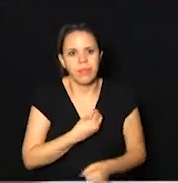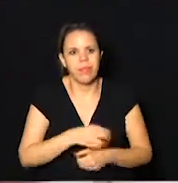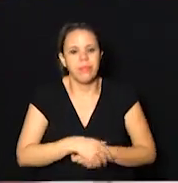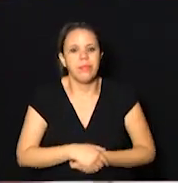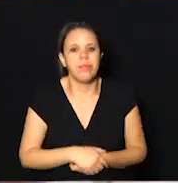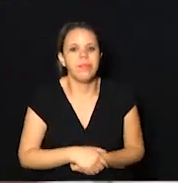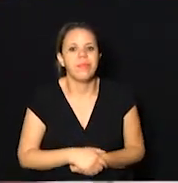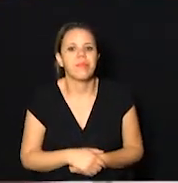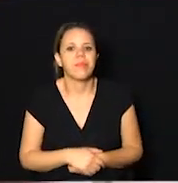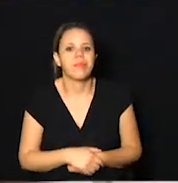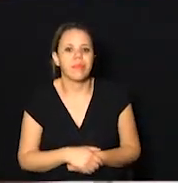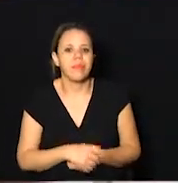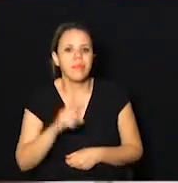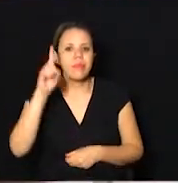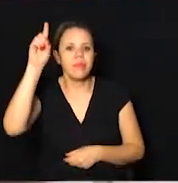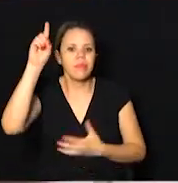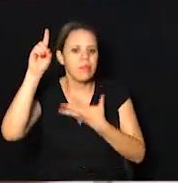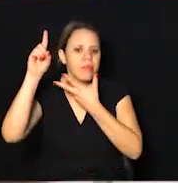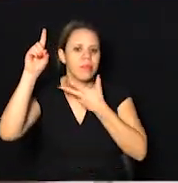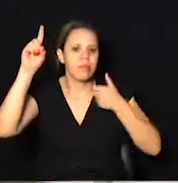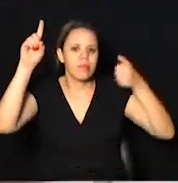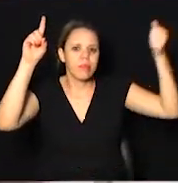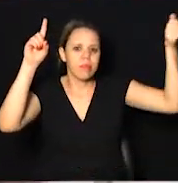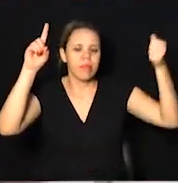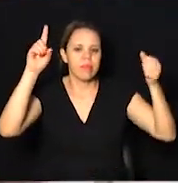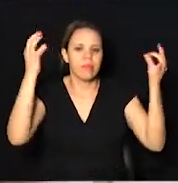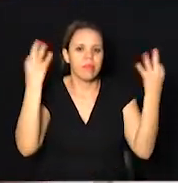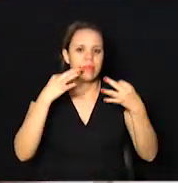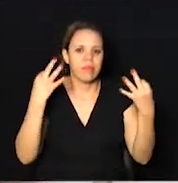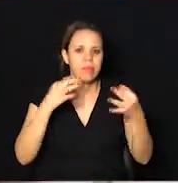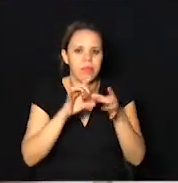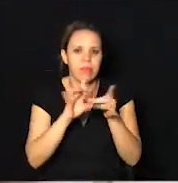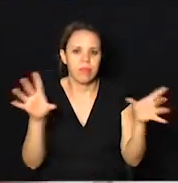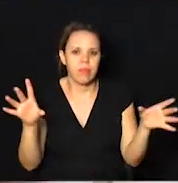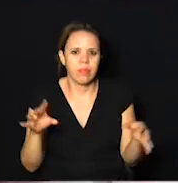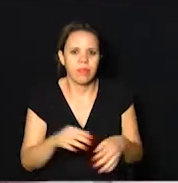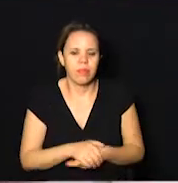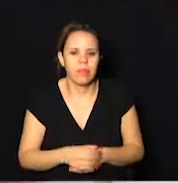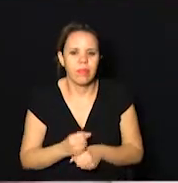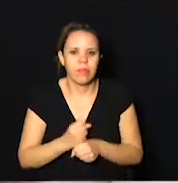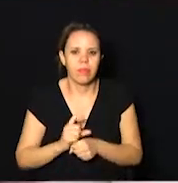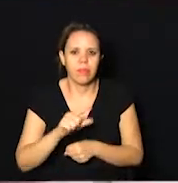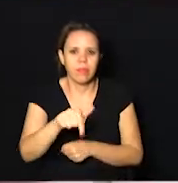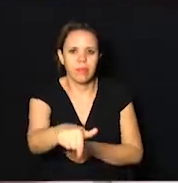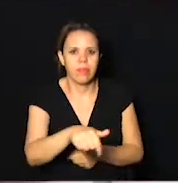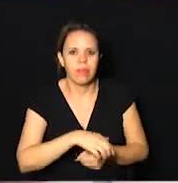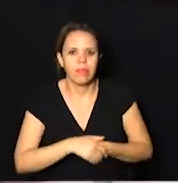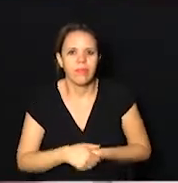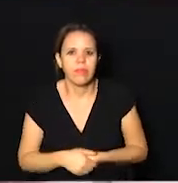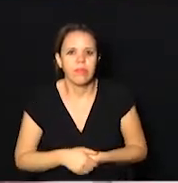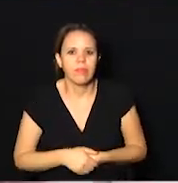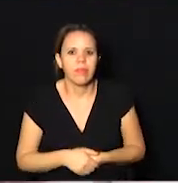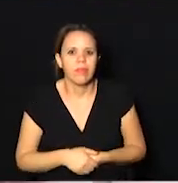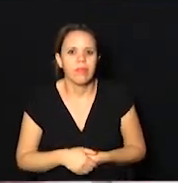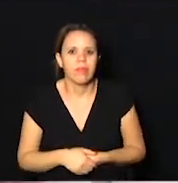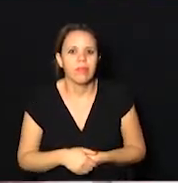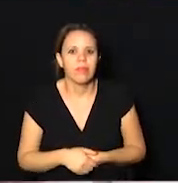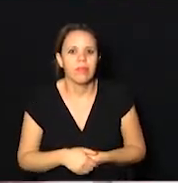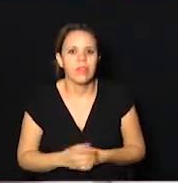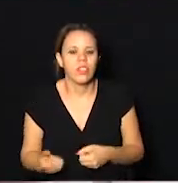vida o que deus ele é tão maravilhoso um ano depois né